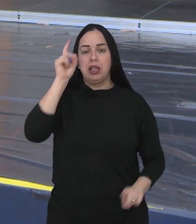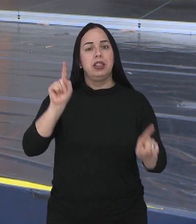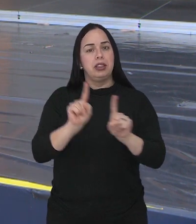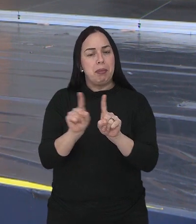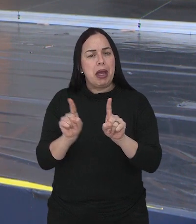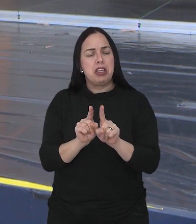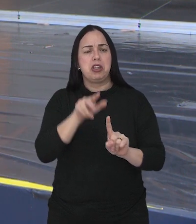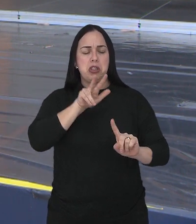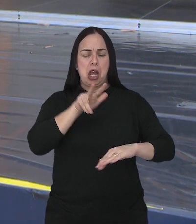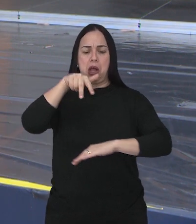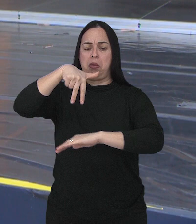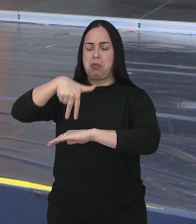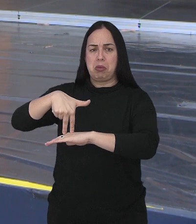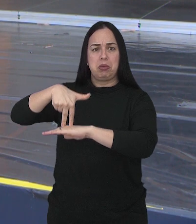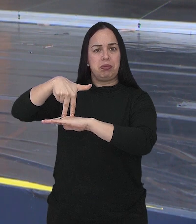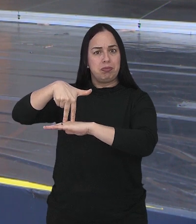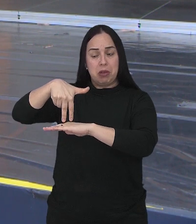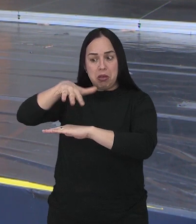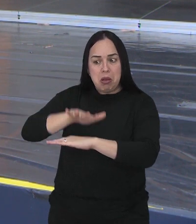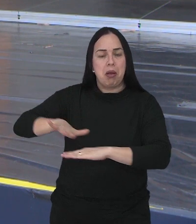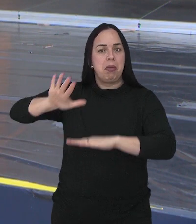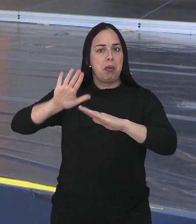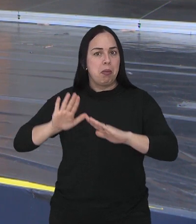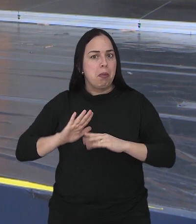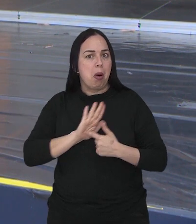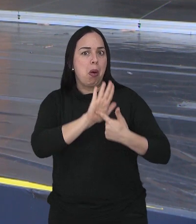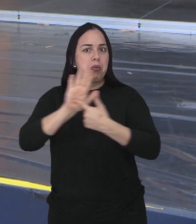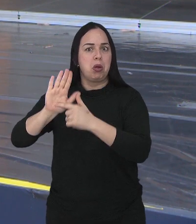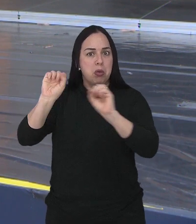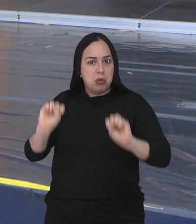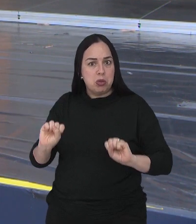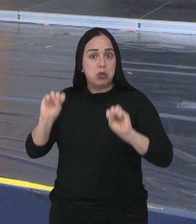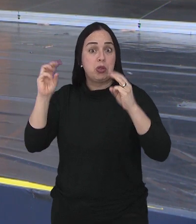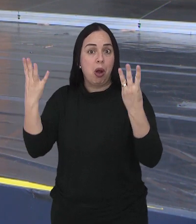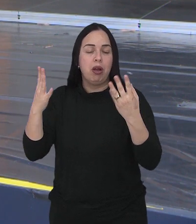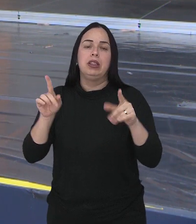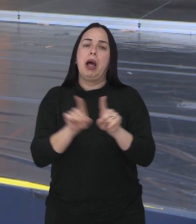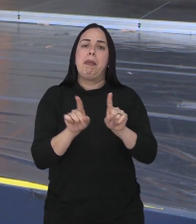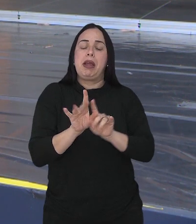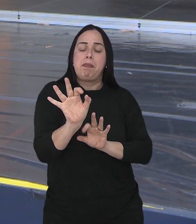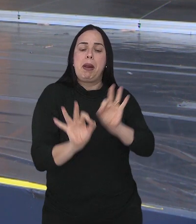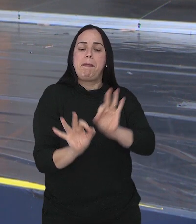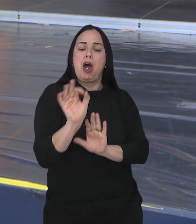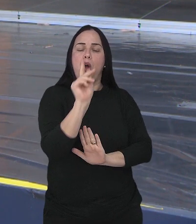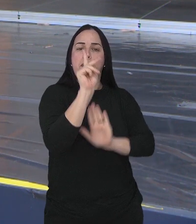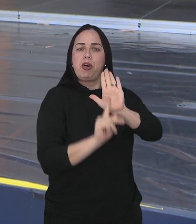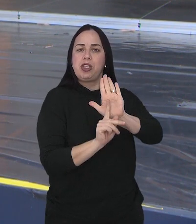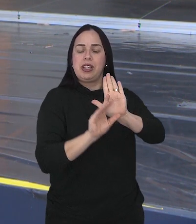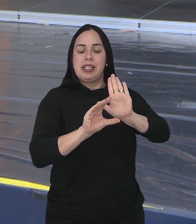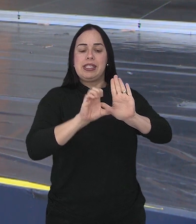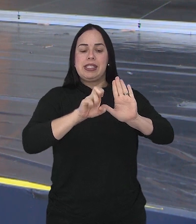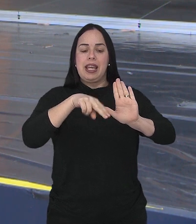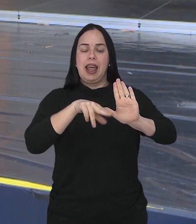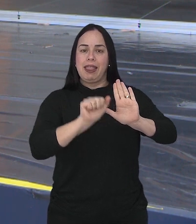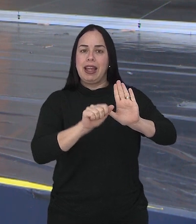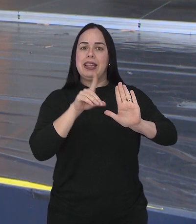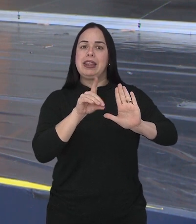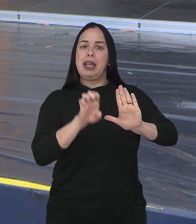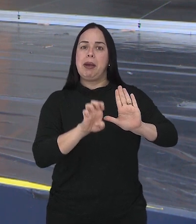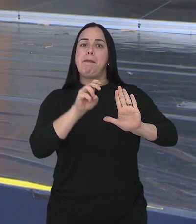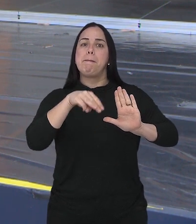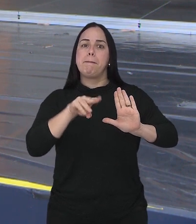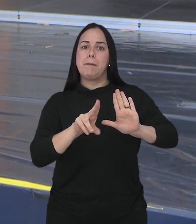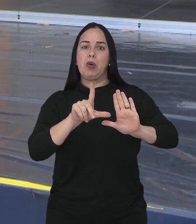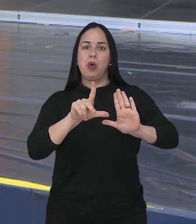E depois de ter se aventurado nos palcos privados da cidade, desenvolveu o projeto Cena de Mulher e conquistou